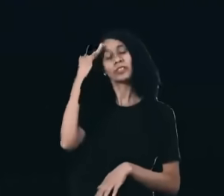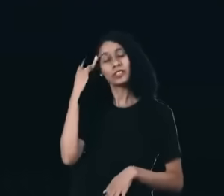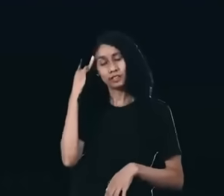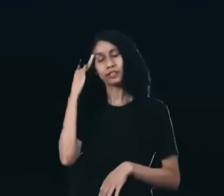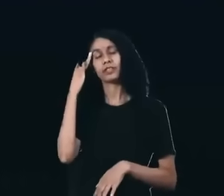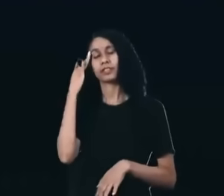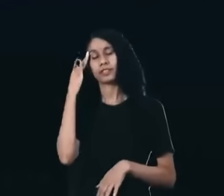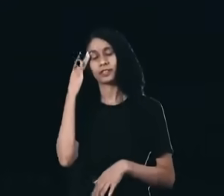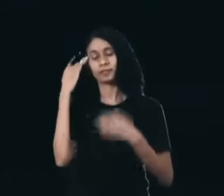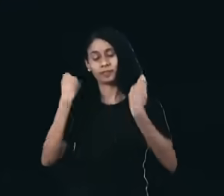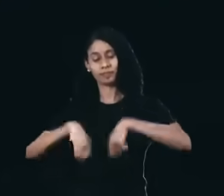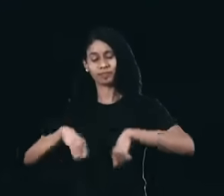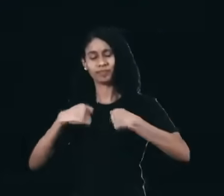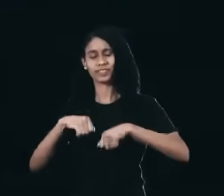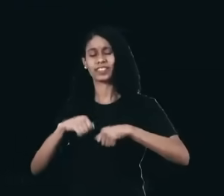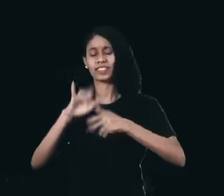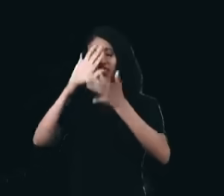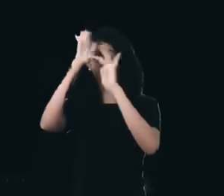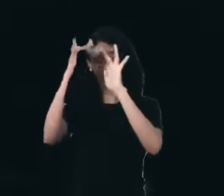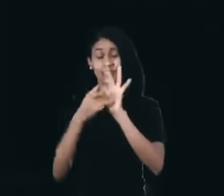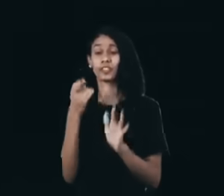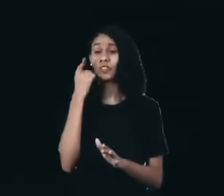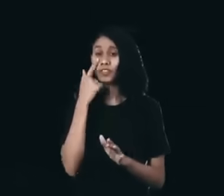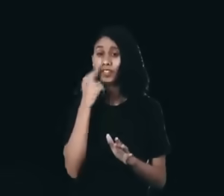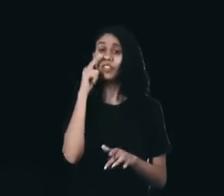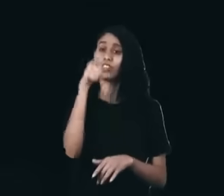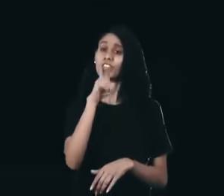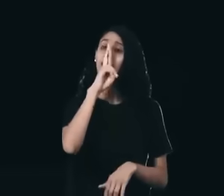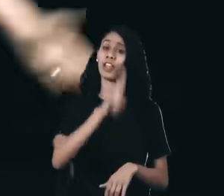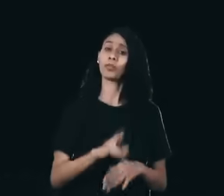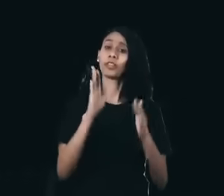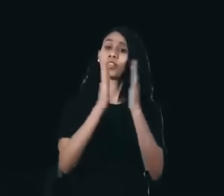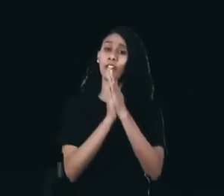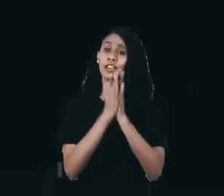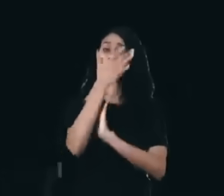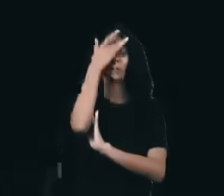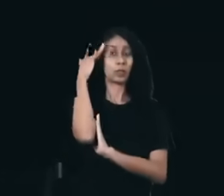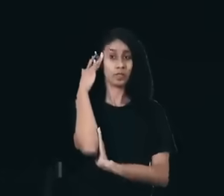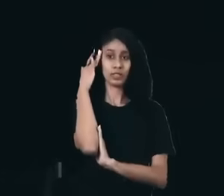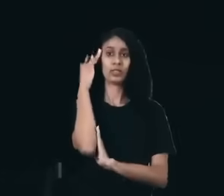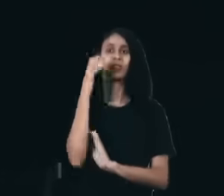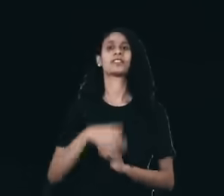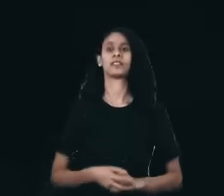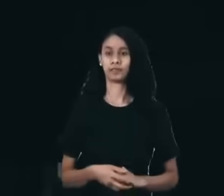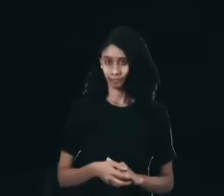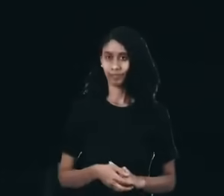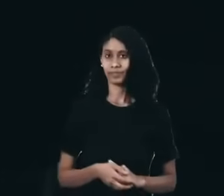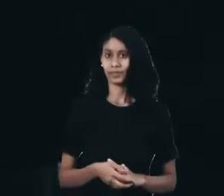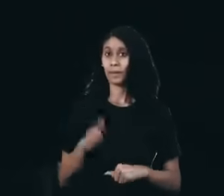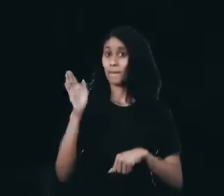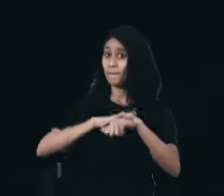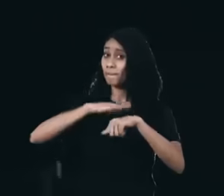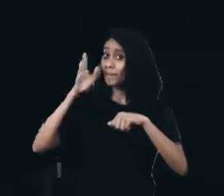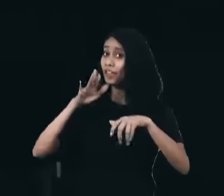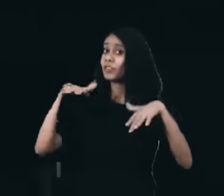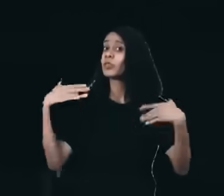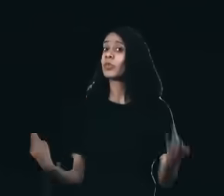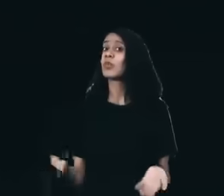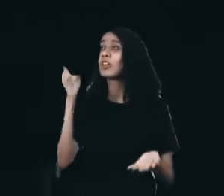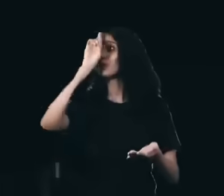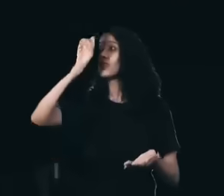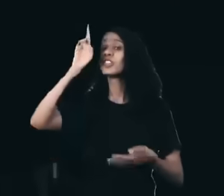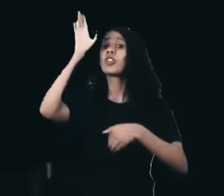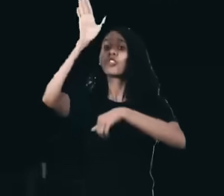alguém que está precisando de Jesus. Ei, você é a resposta da oração de alguém. Mas quando o Senhor